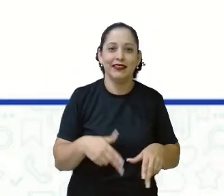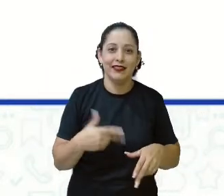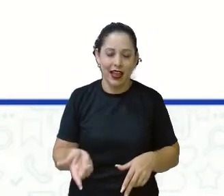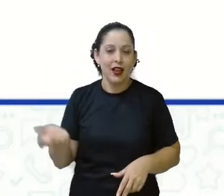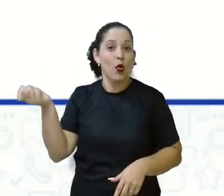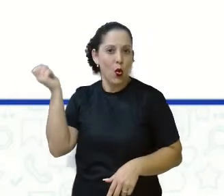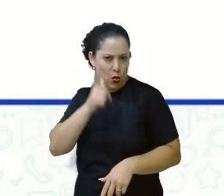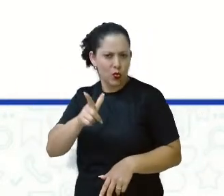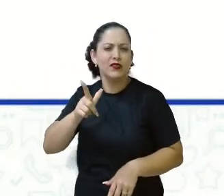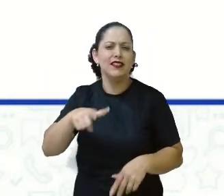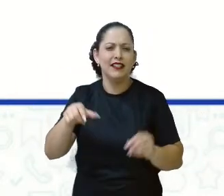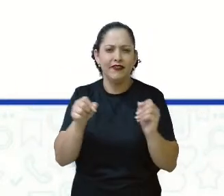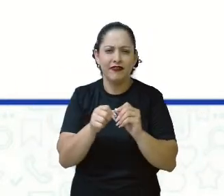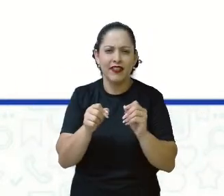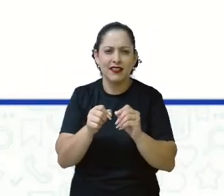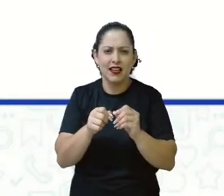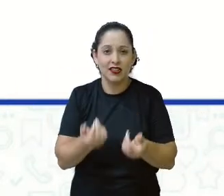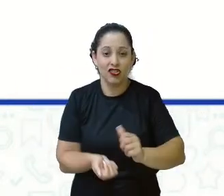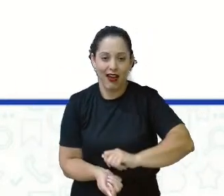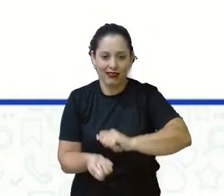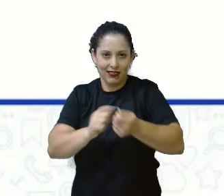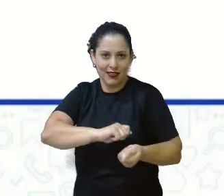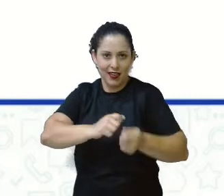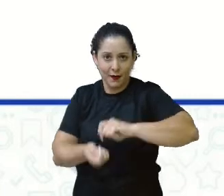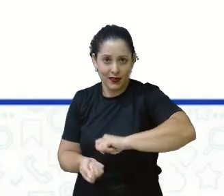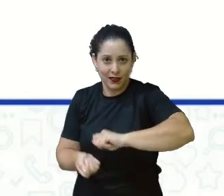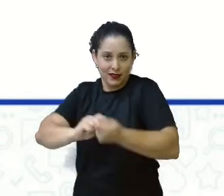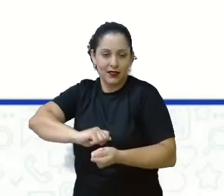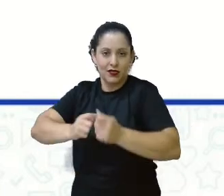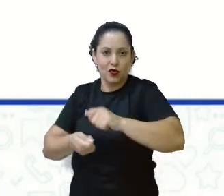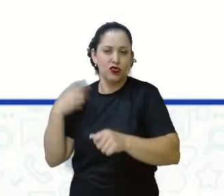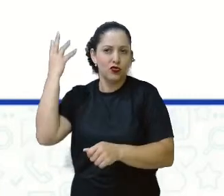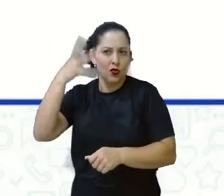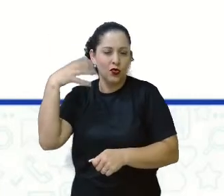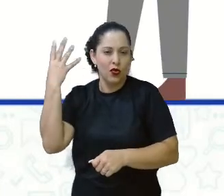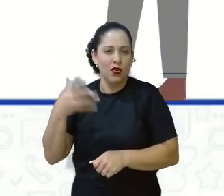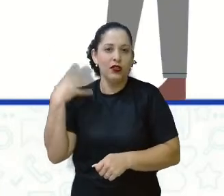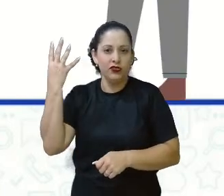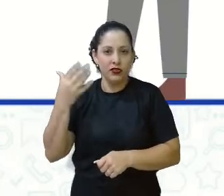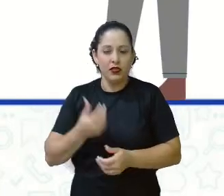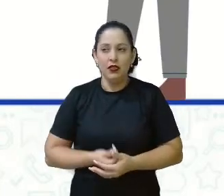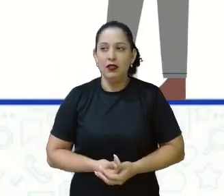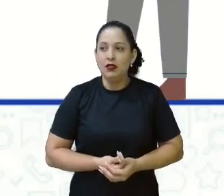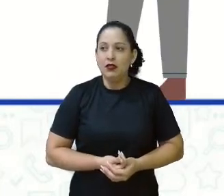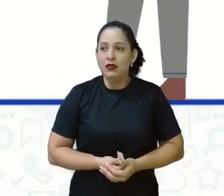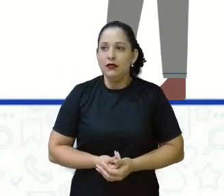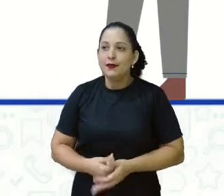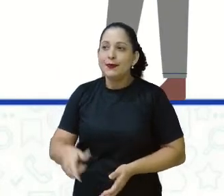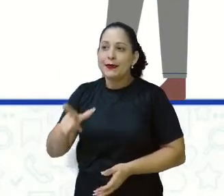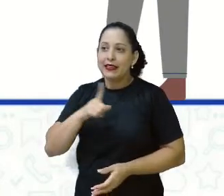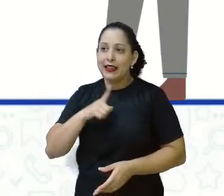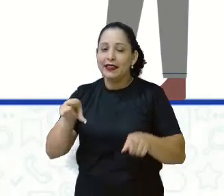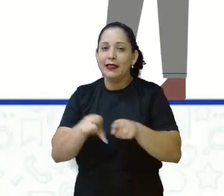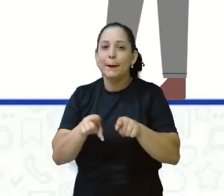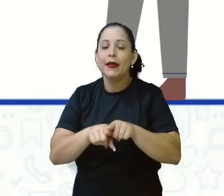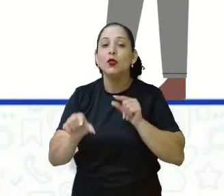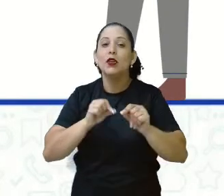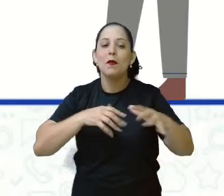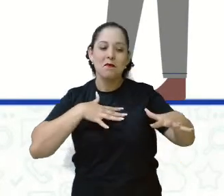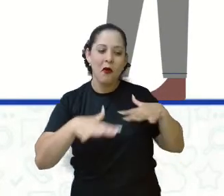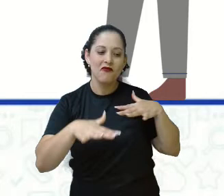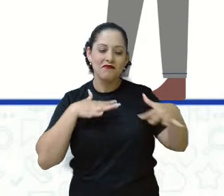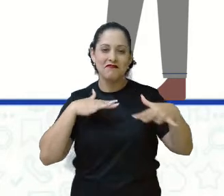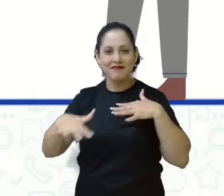conseguem fazer esses acordes, que são construções sonoras mais complexas. E a gente tem o ritmo.